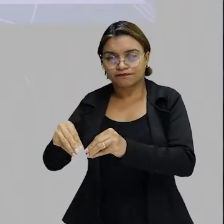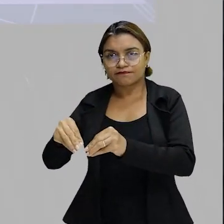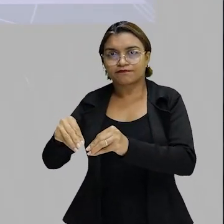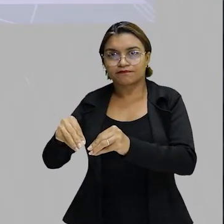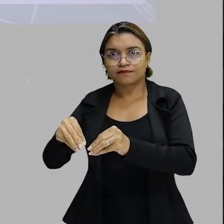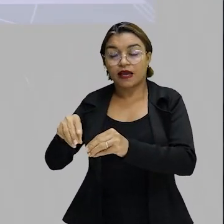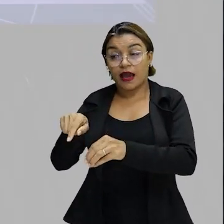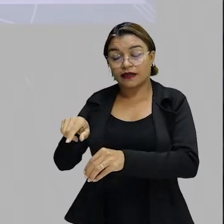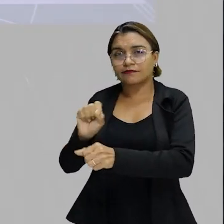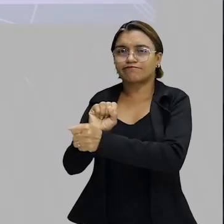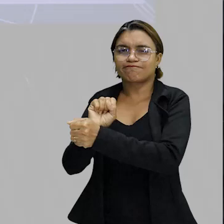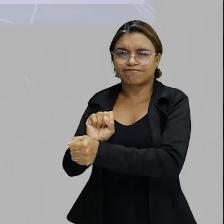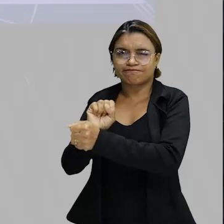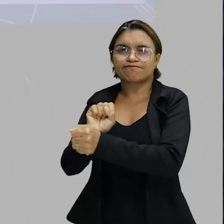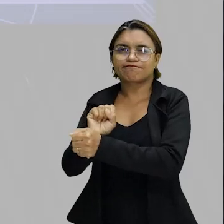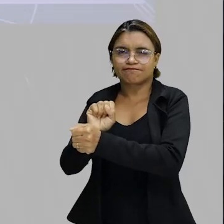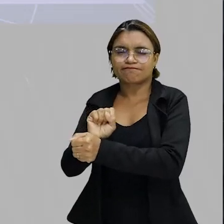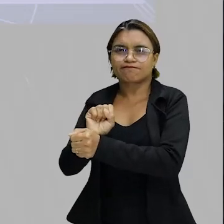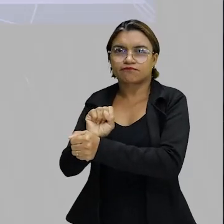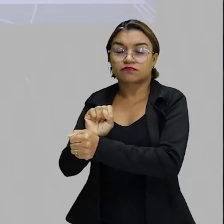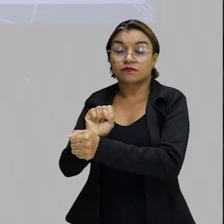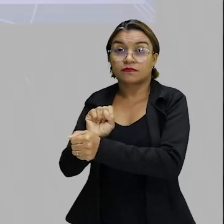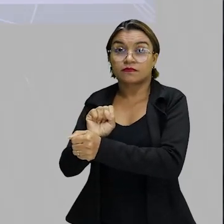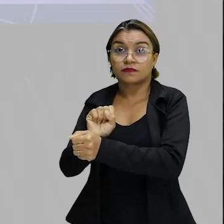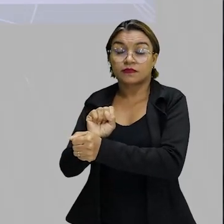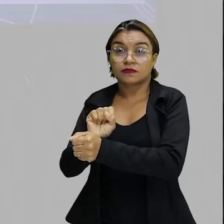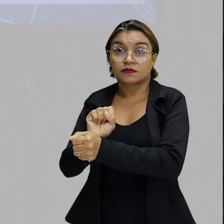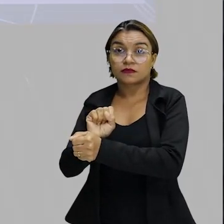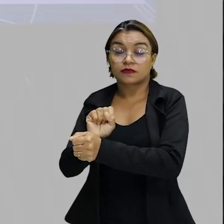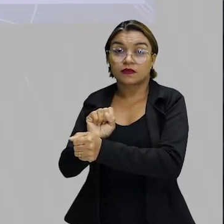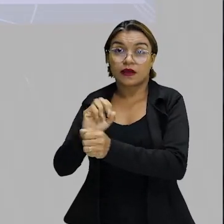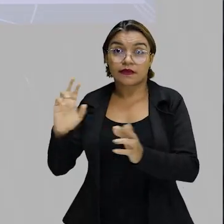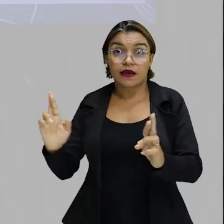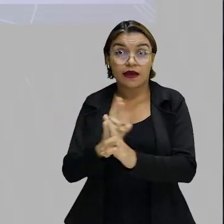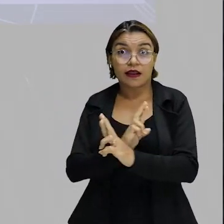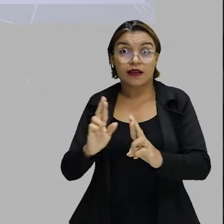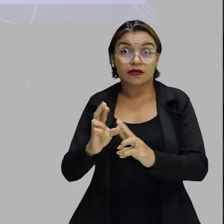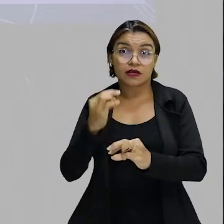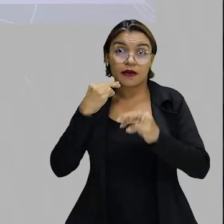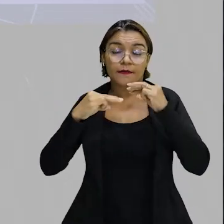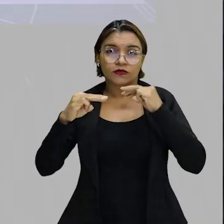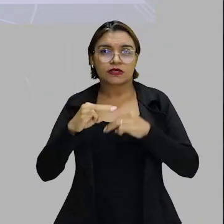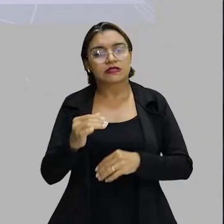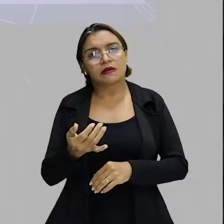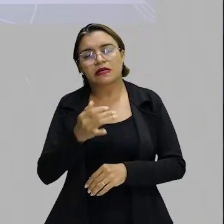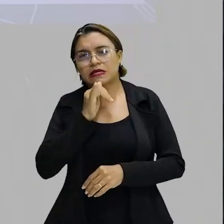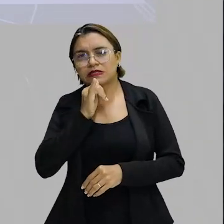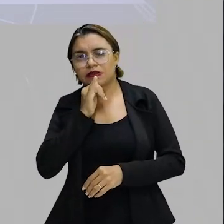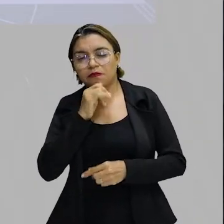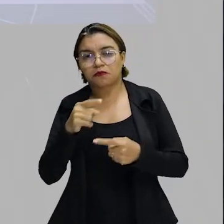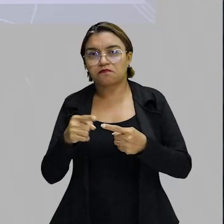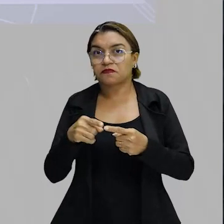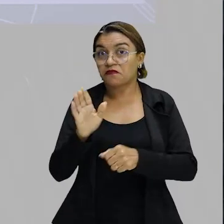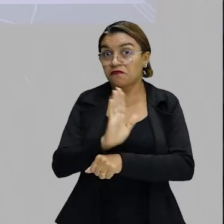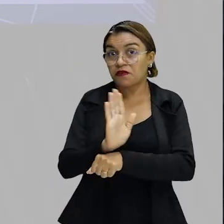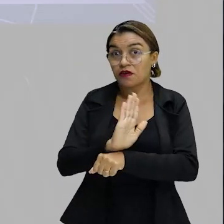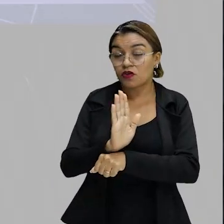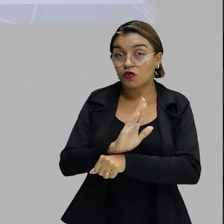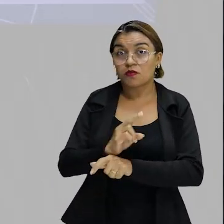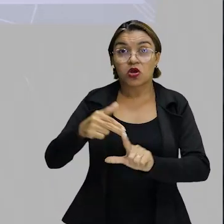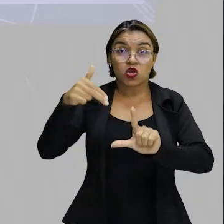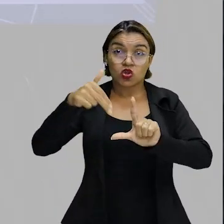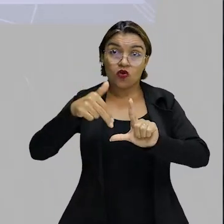escravizados, e essa questão da música. Você já deve ter assistido a filmes, a novelas, a séries